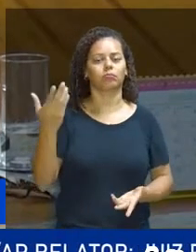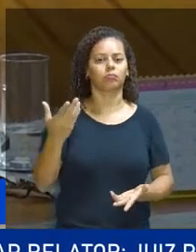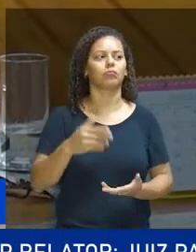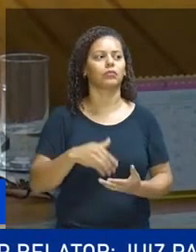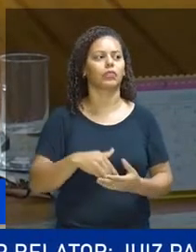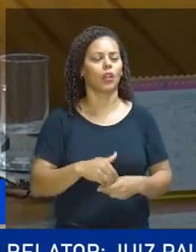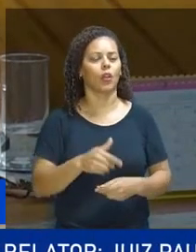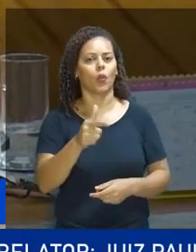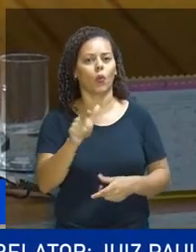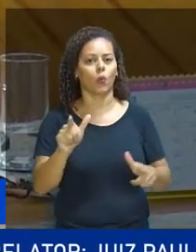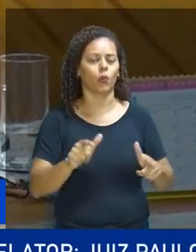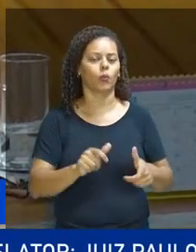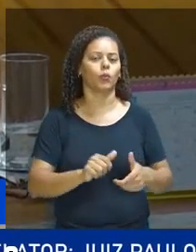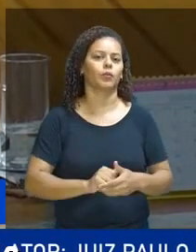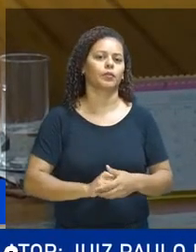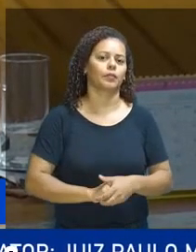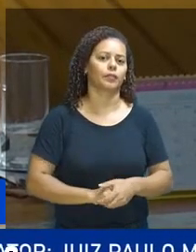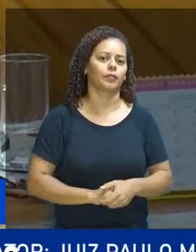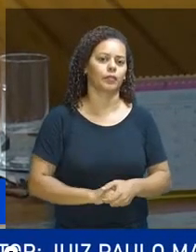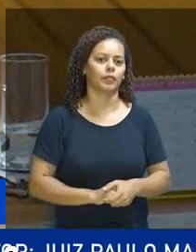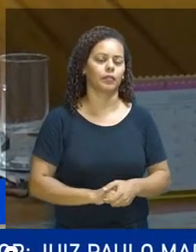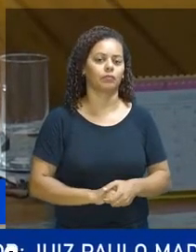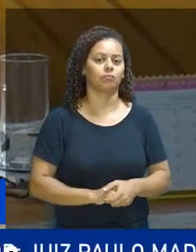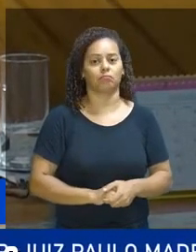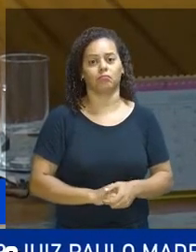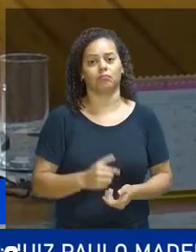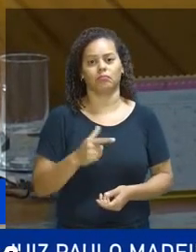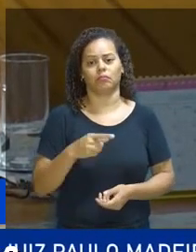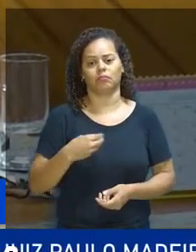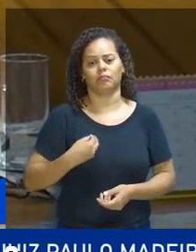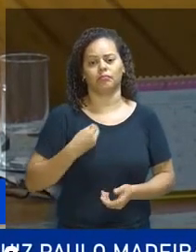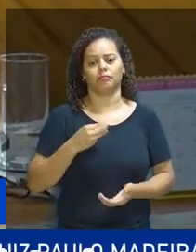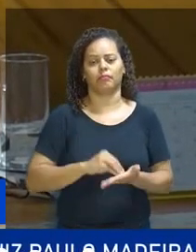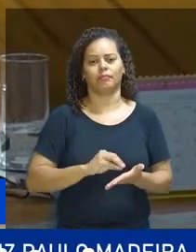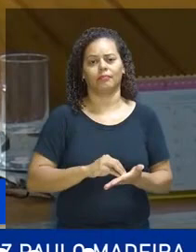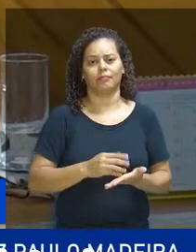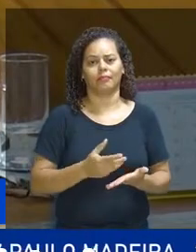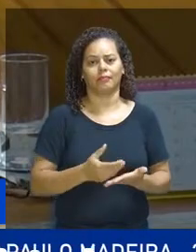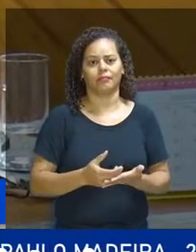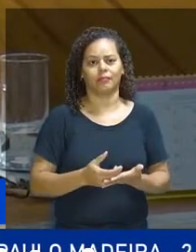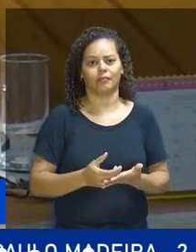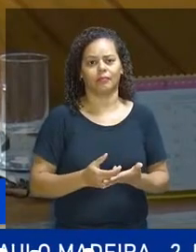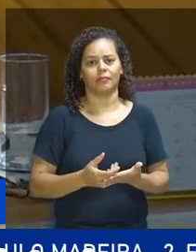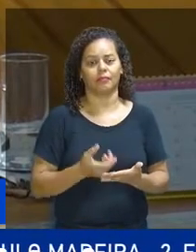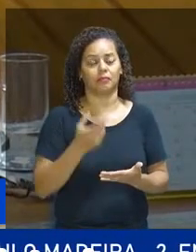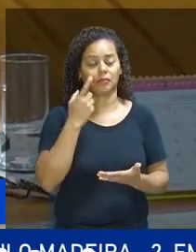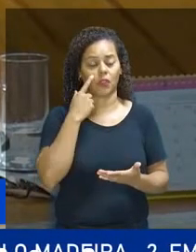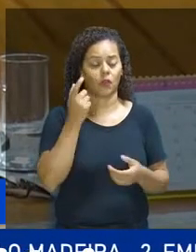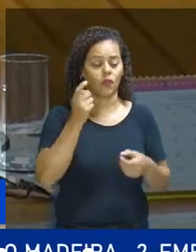para o mérito. Não havendo, presidente, eu entendi que não há, então vamos para cá.